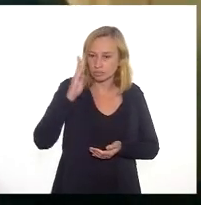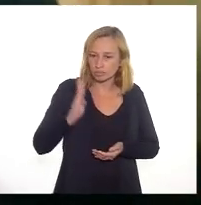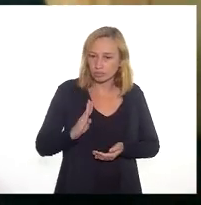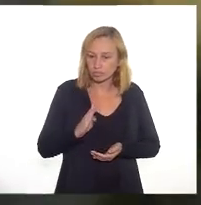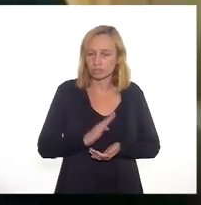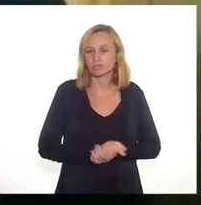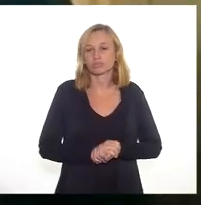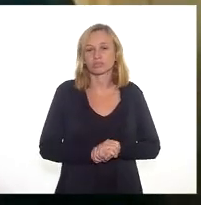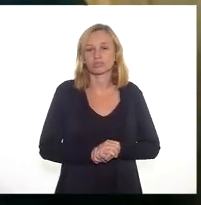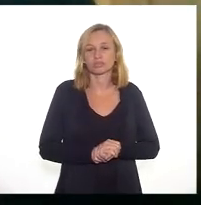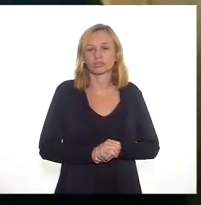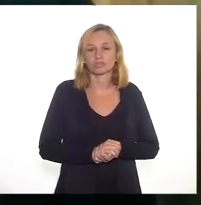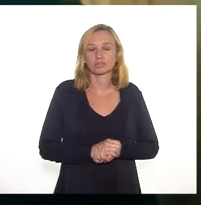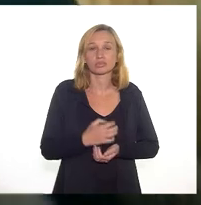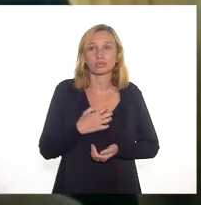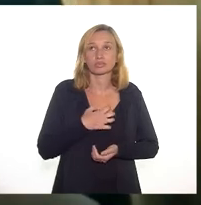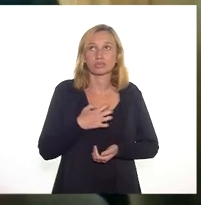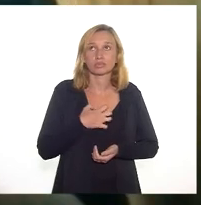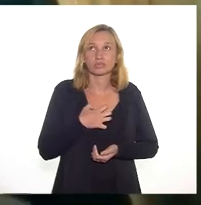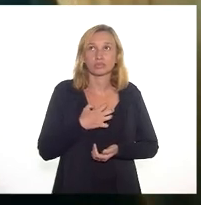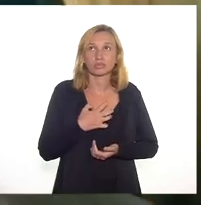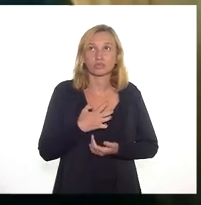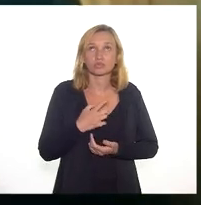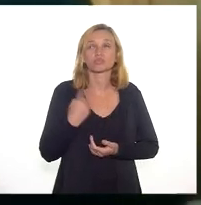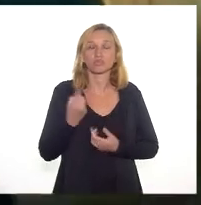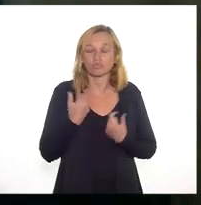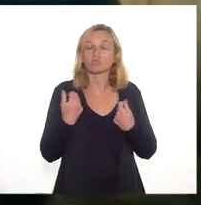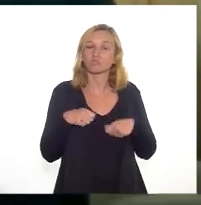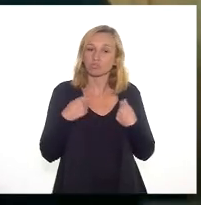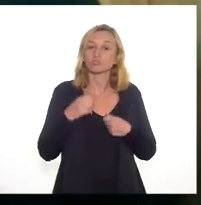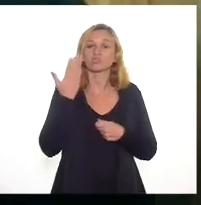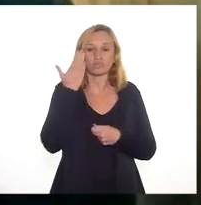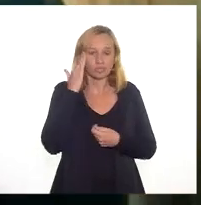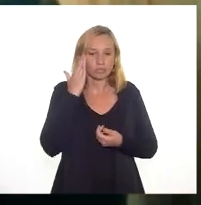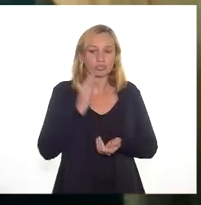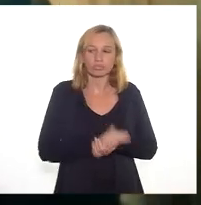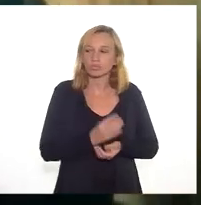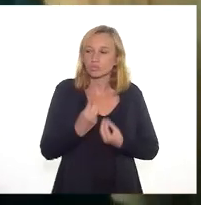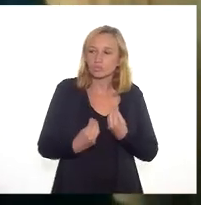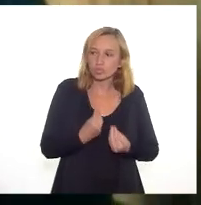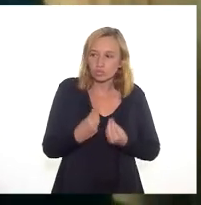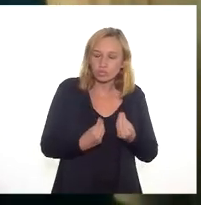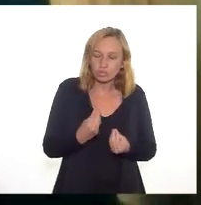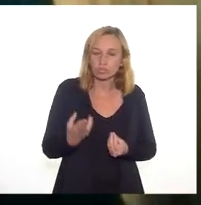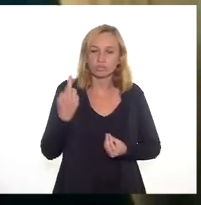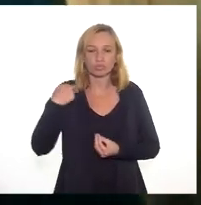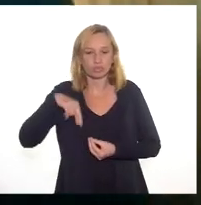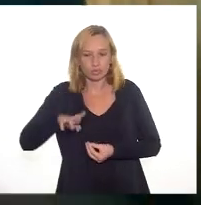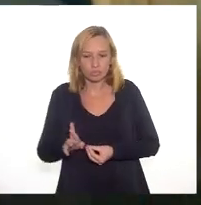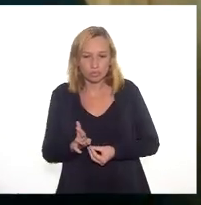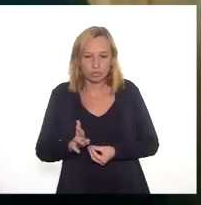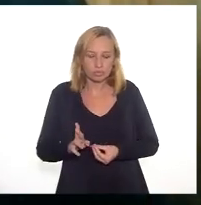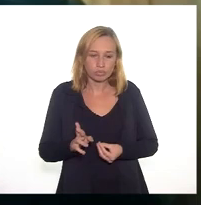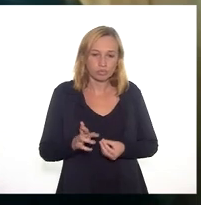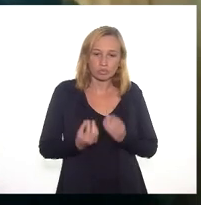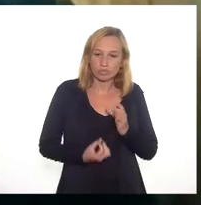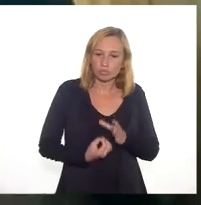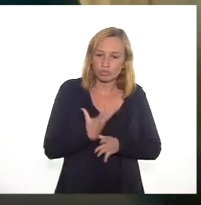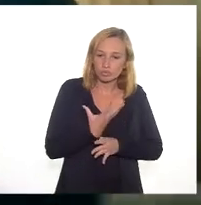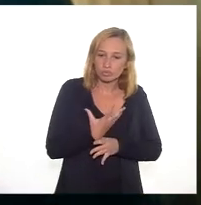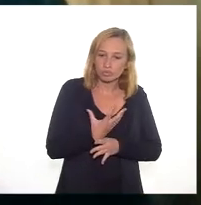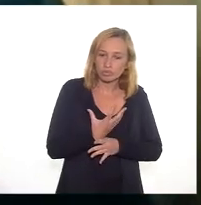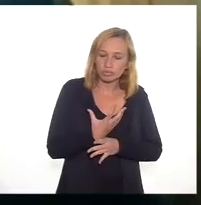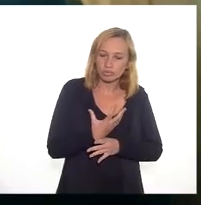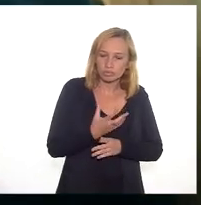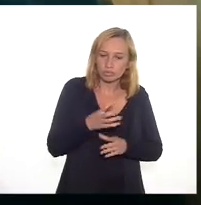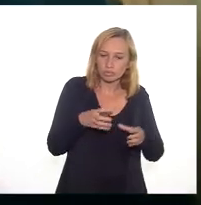afro-brasileiras, e eu chamo isso no sentido de que nós precisamos entender como a religiosidade ela nasce de um